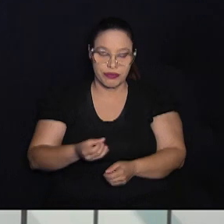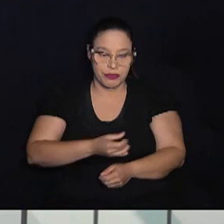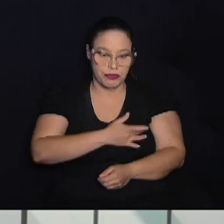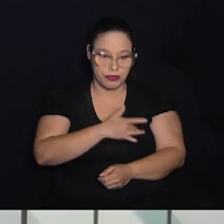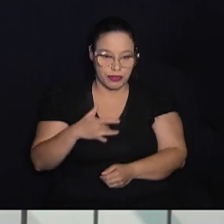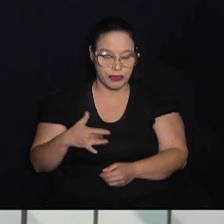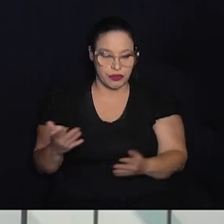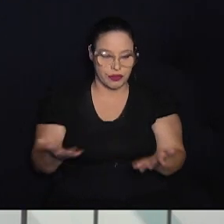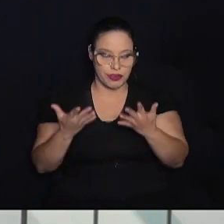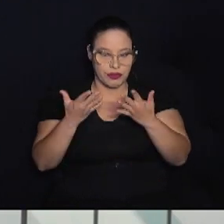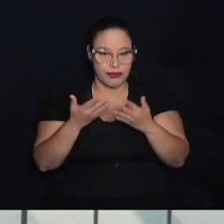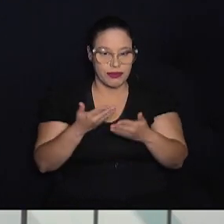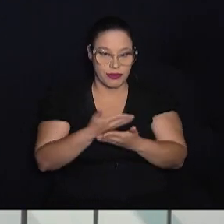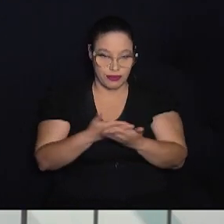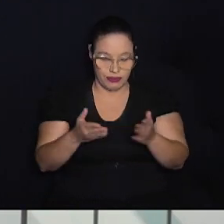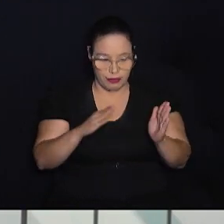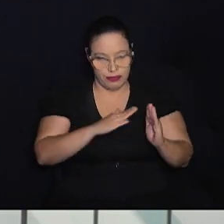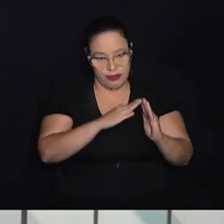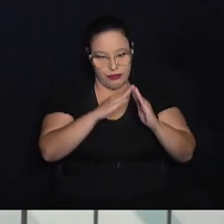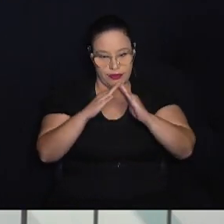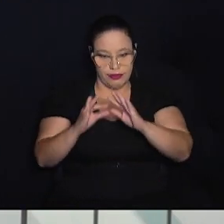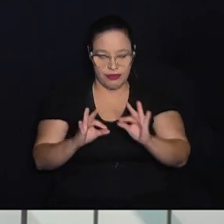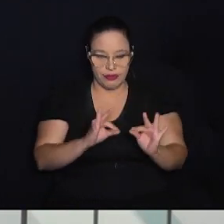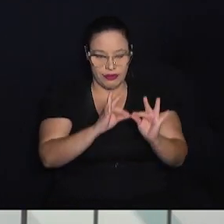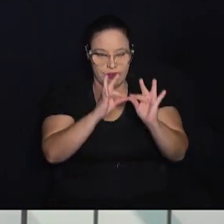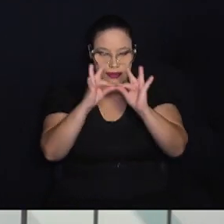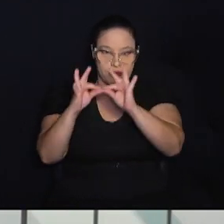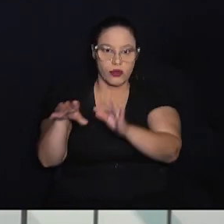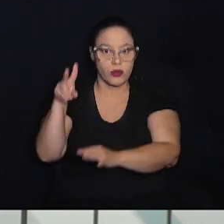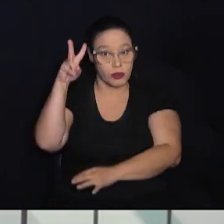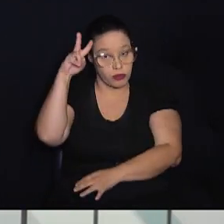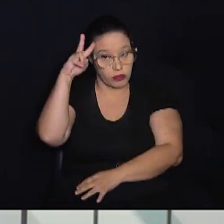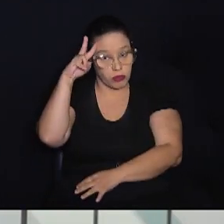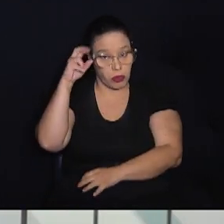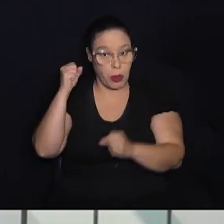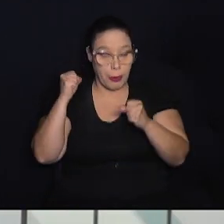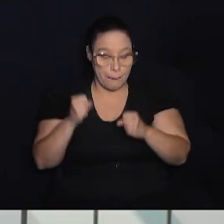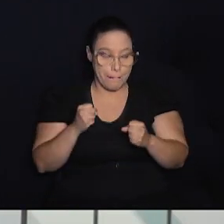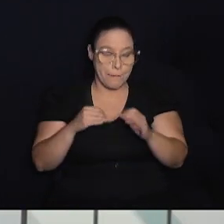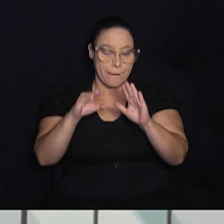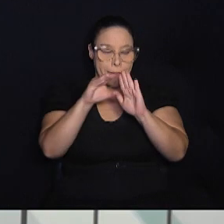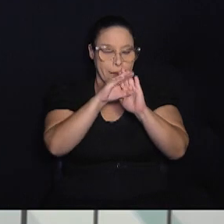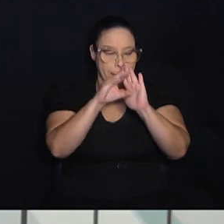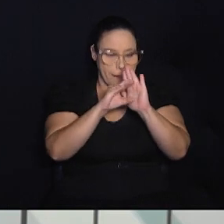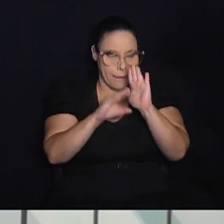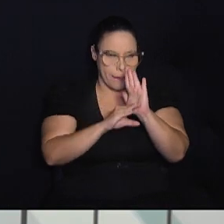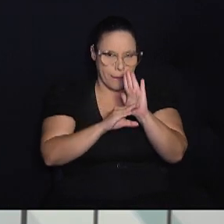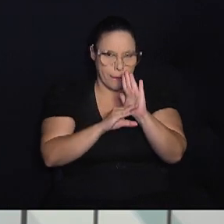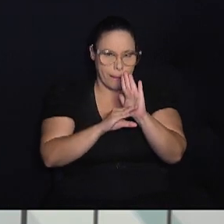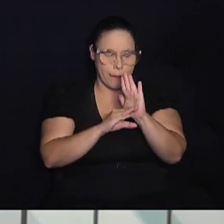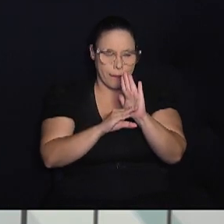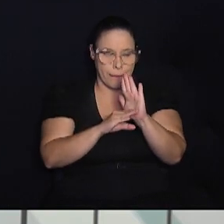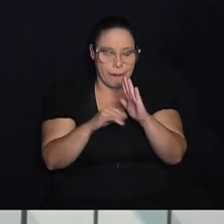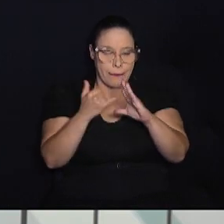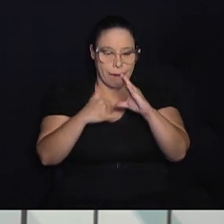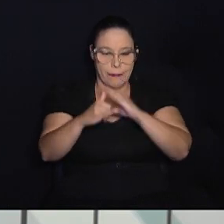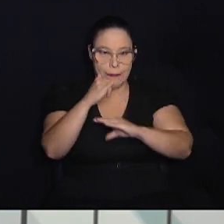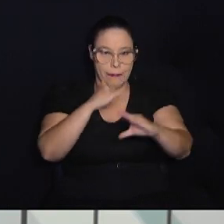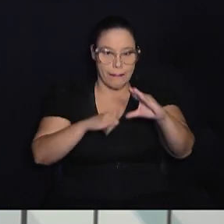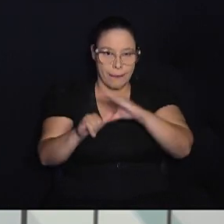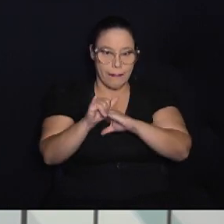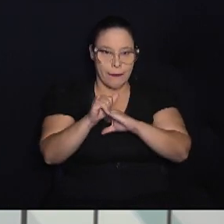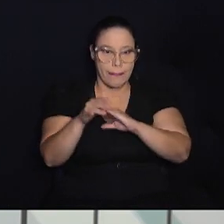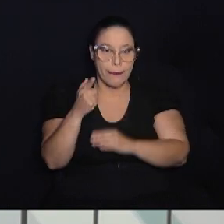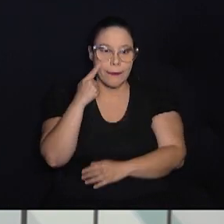por aqui. Obrigada ao pessoal de casa pela companhia. Lembrando que você pode conferir todos os conteúdos no YouTube da TV